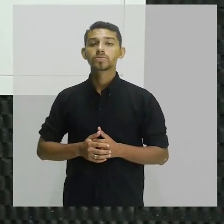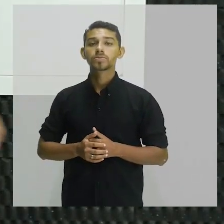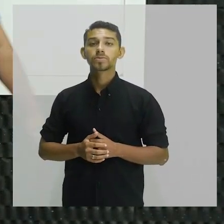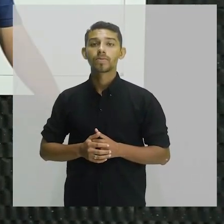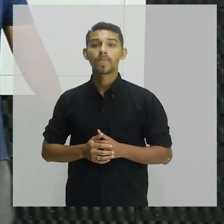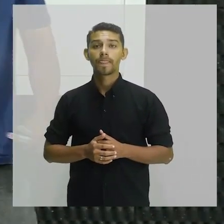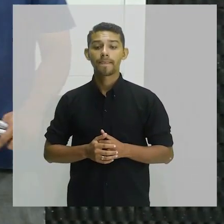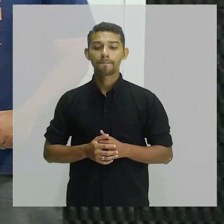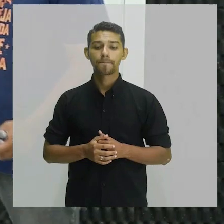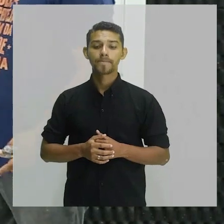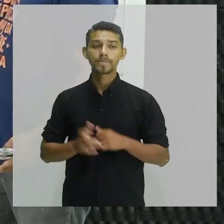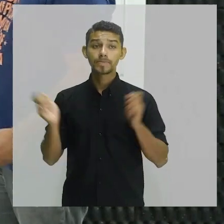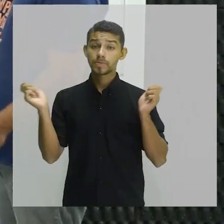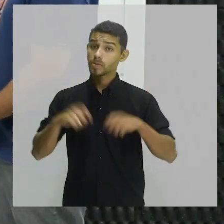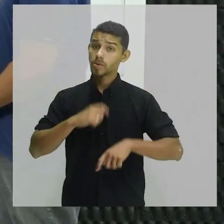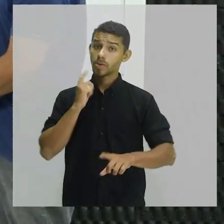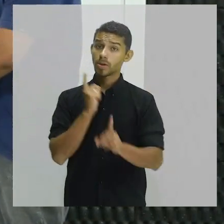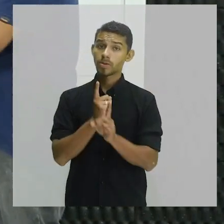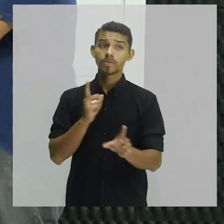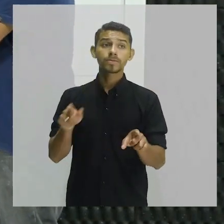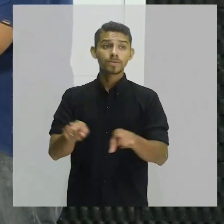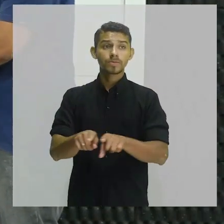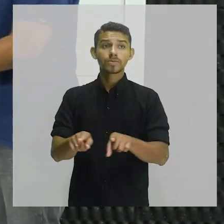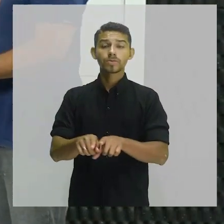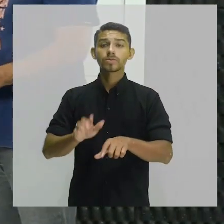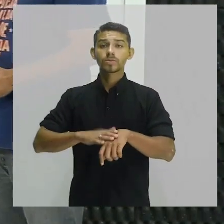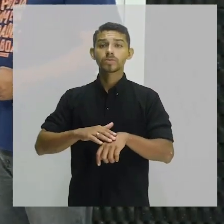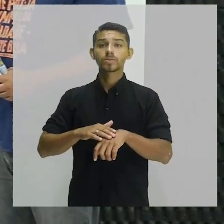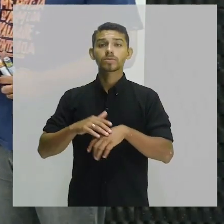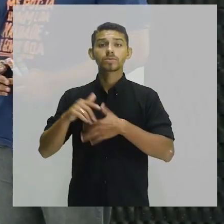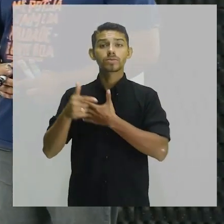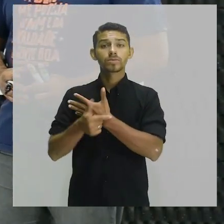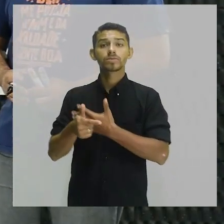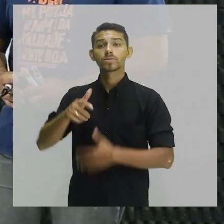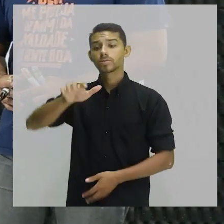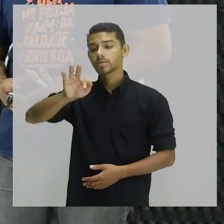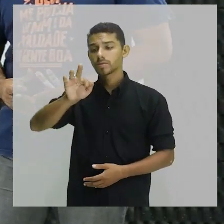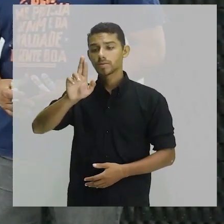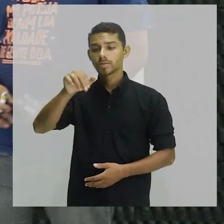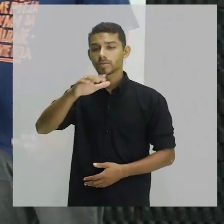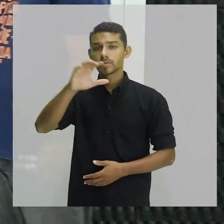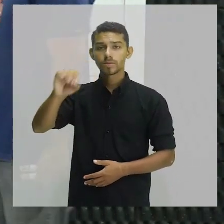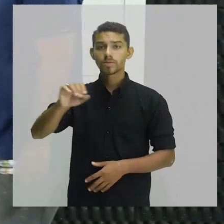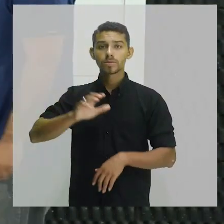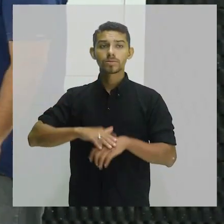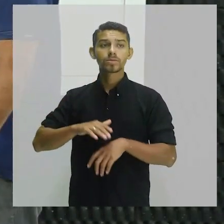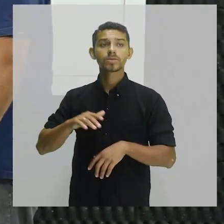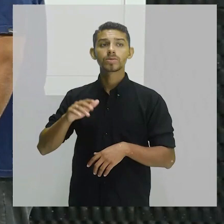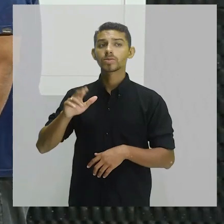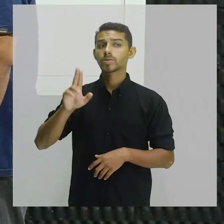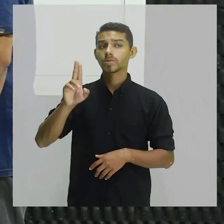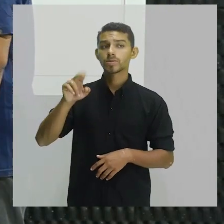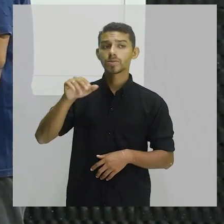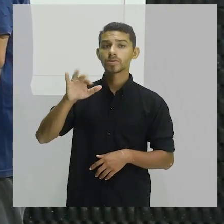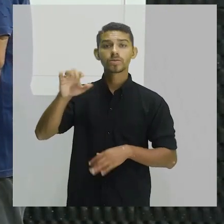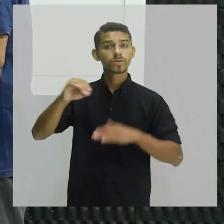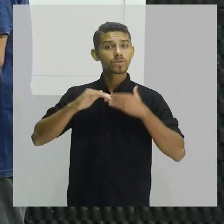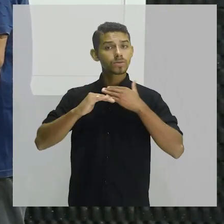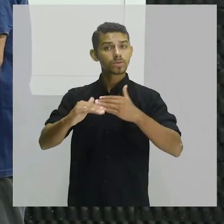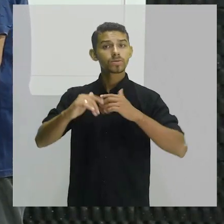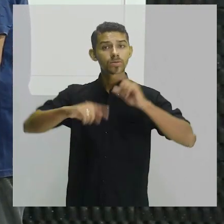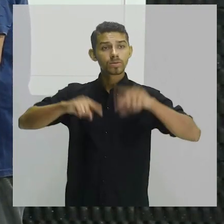ok? Nós podemos encontrar isso também em uma das funções do movimento uniformemente variado, né? Ó, o